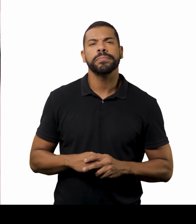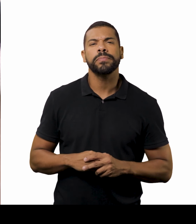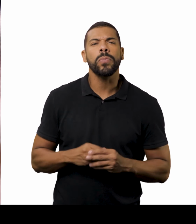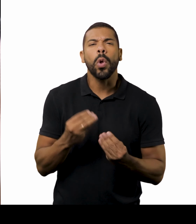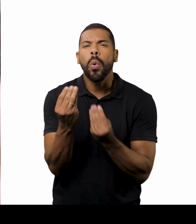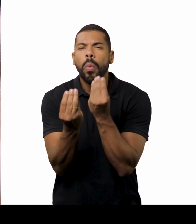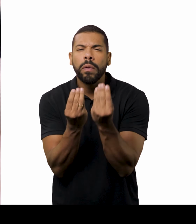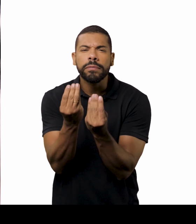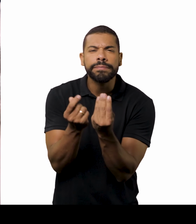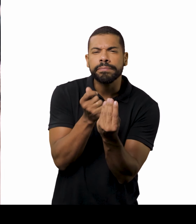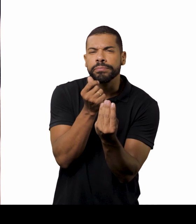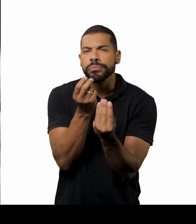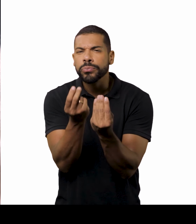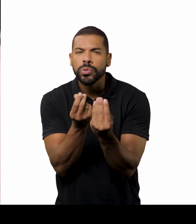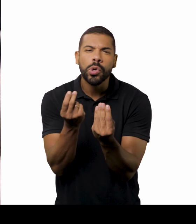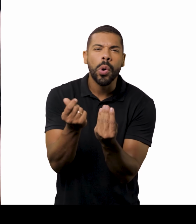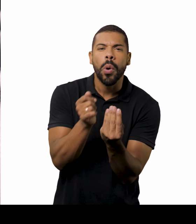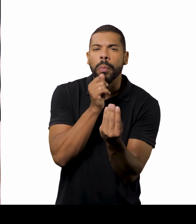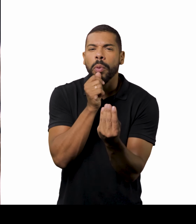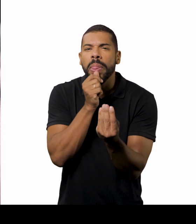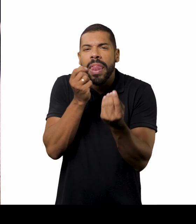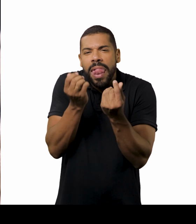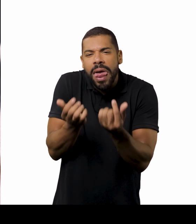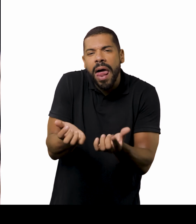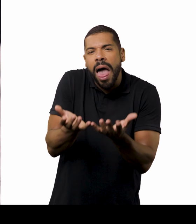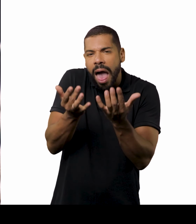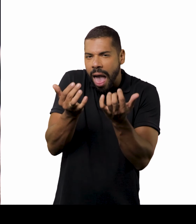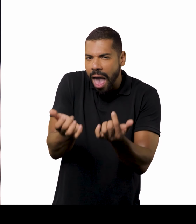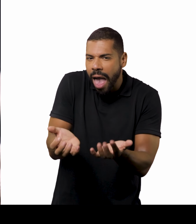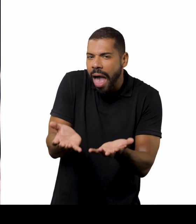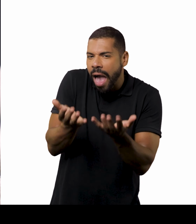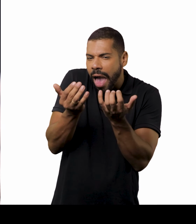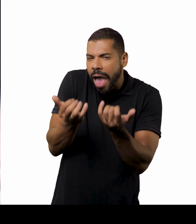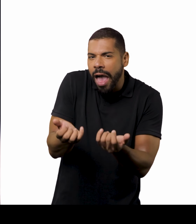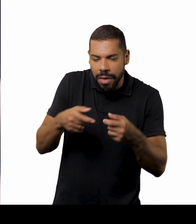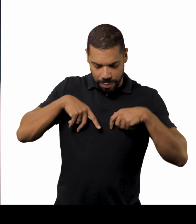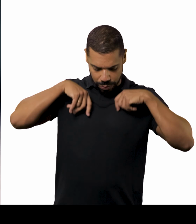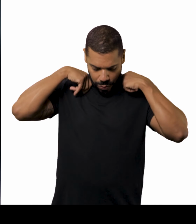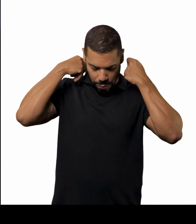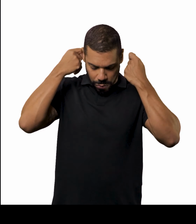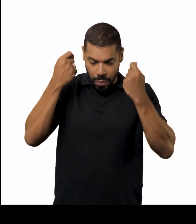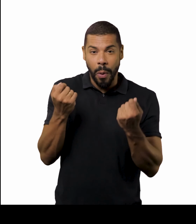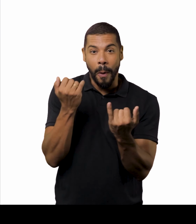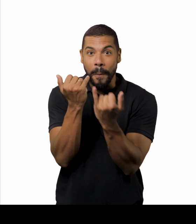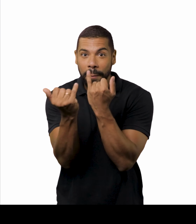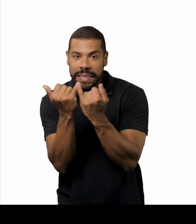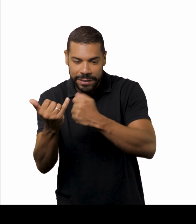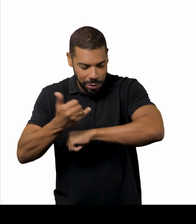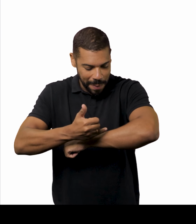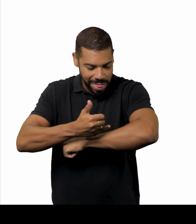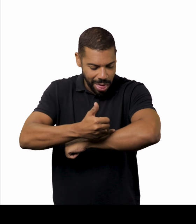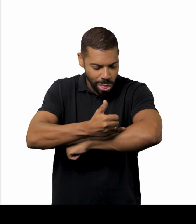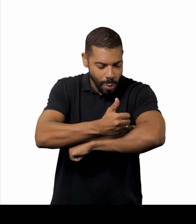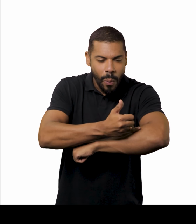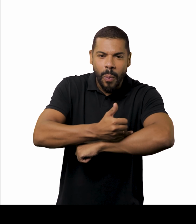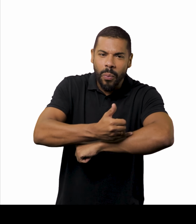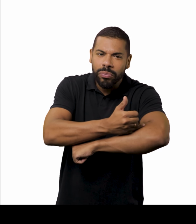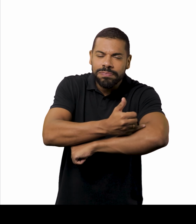como se fosse uma coisa indelével, ou seja, uma roupa que não pode ser tirada como uma tatuagem.